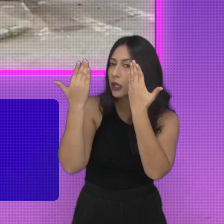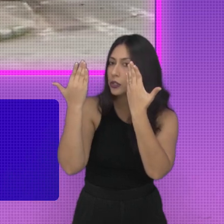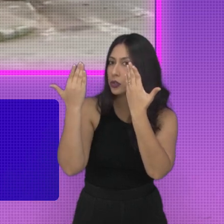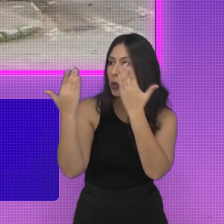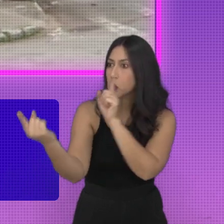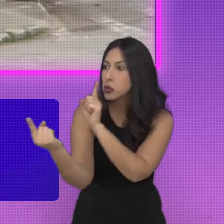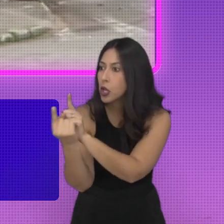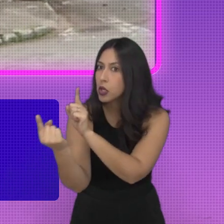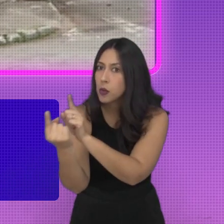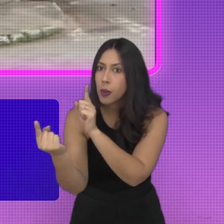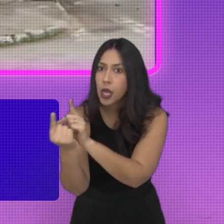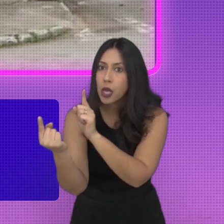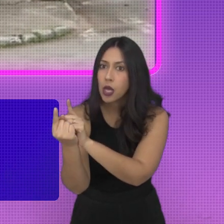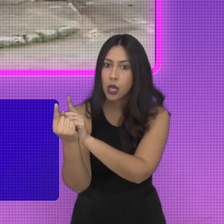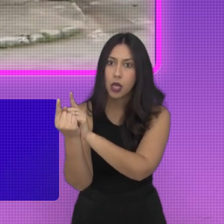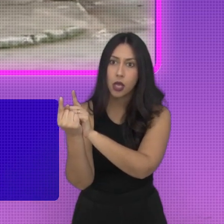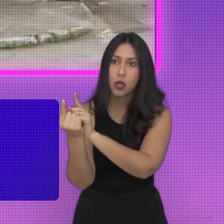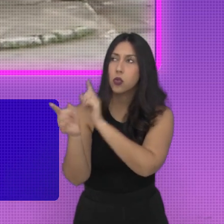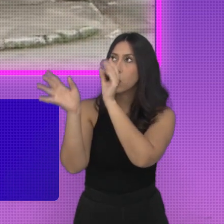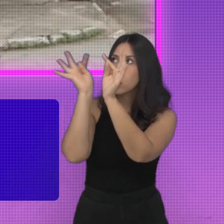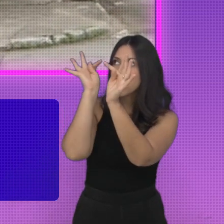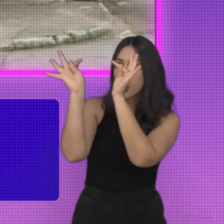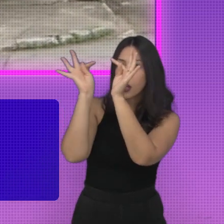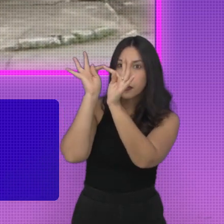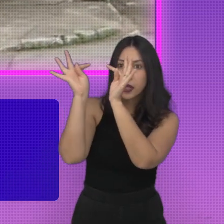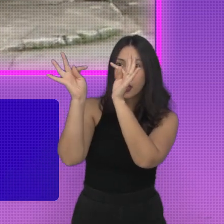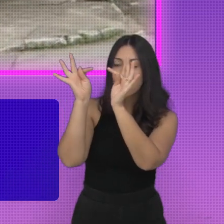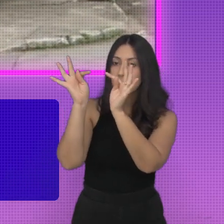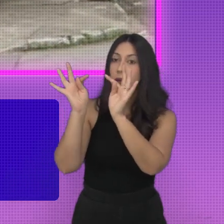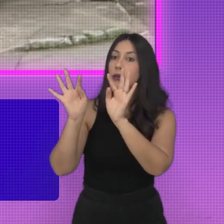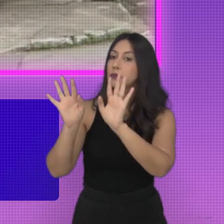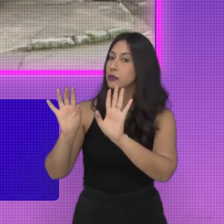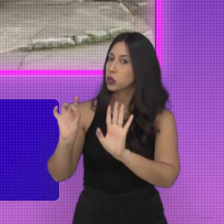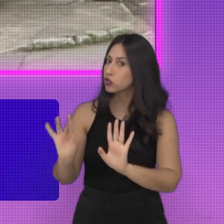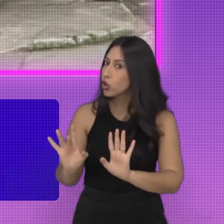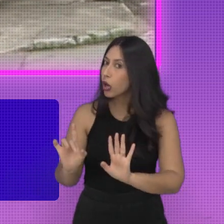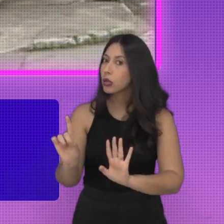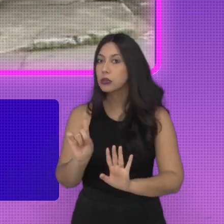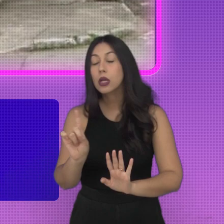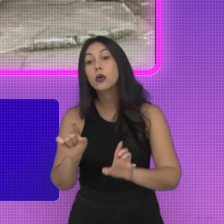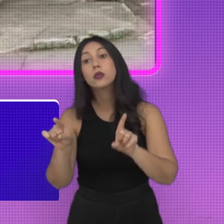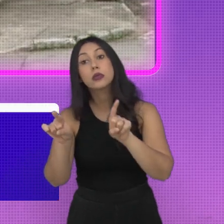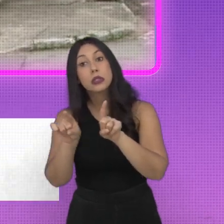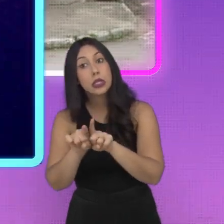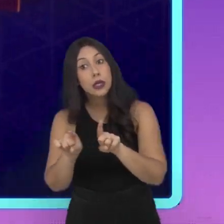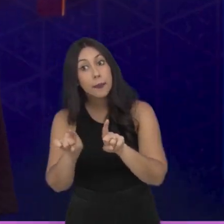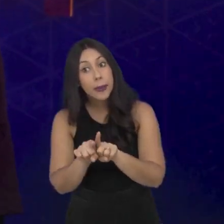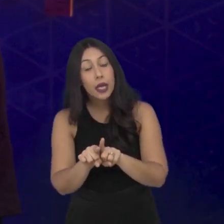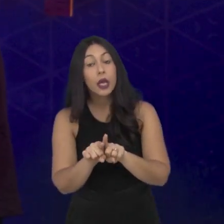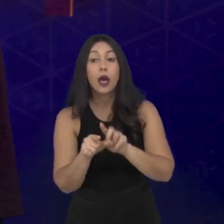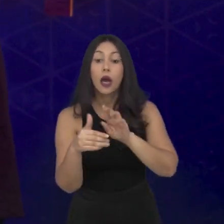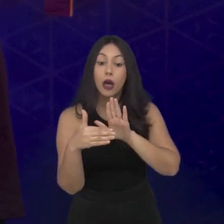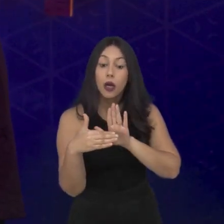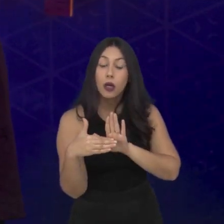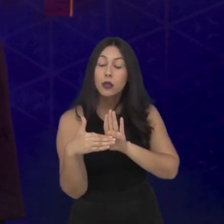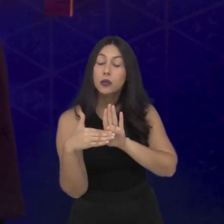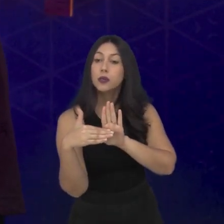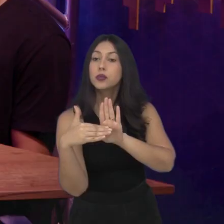psicológica, com atendimento para terapia e tudo mais, mas também para atender os